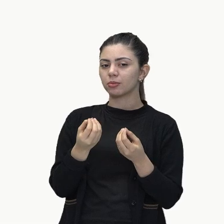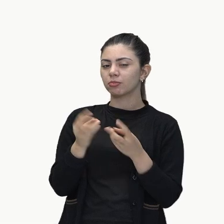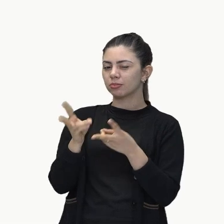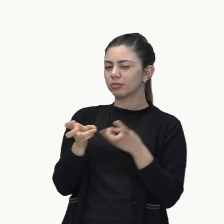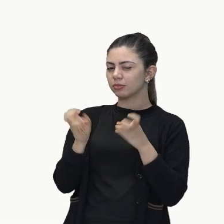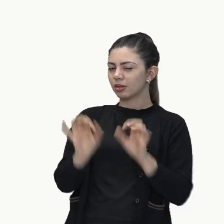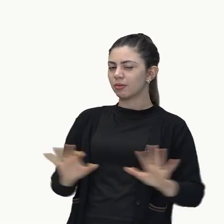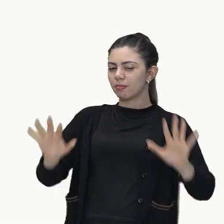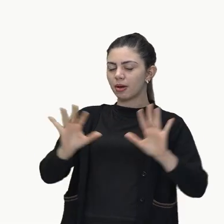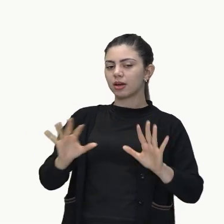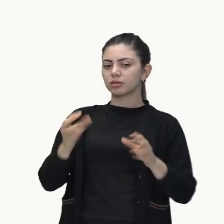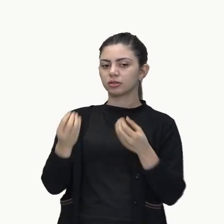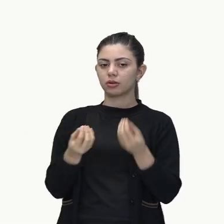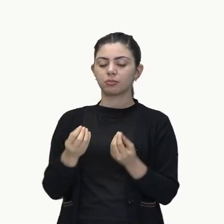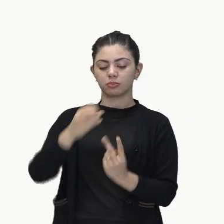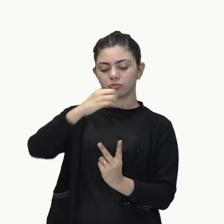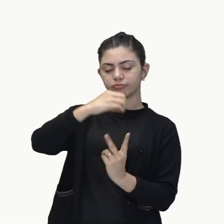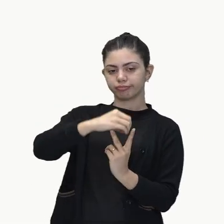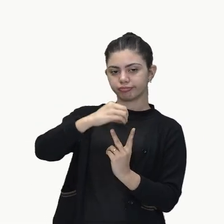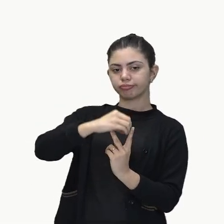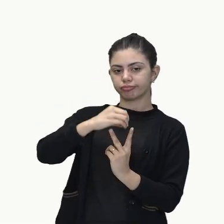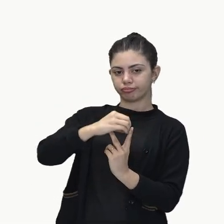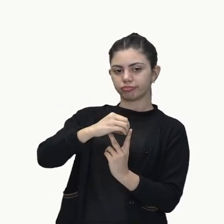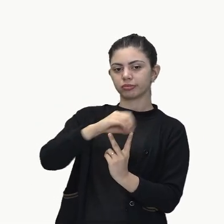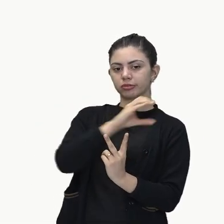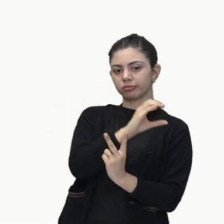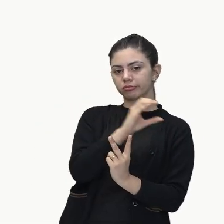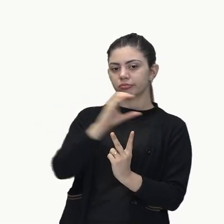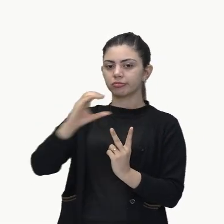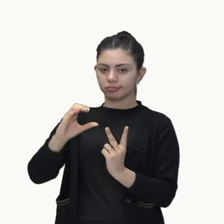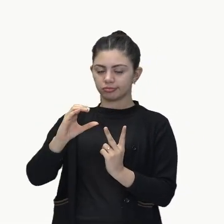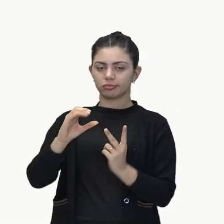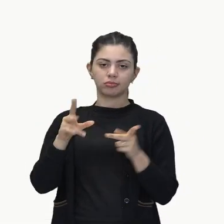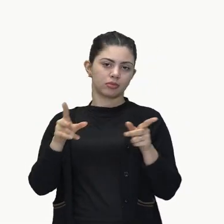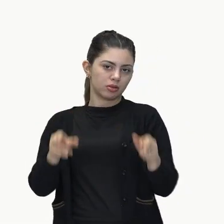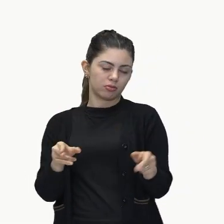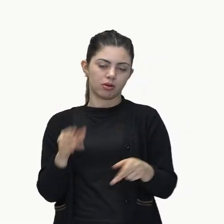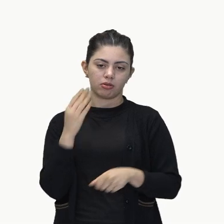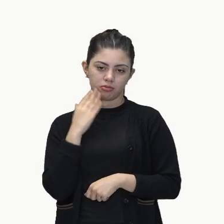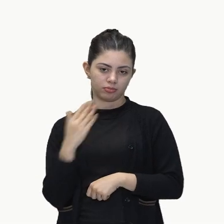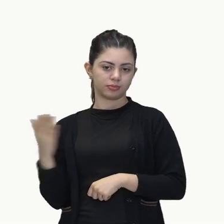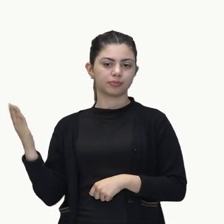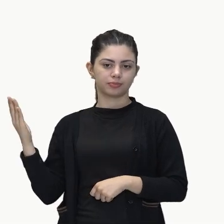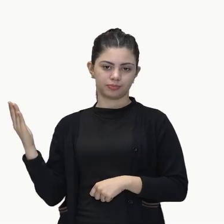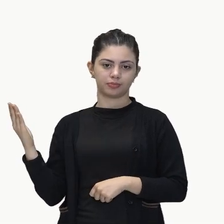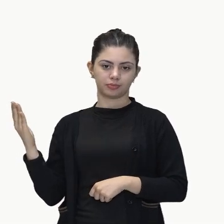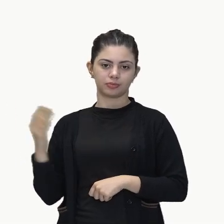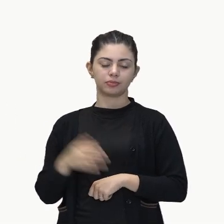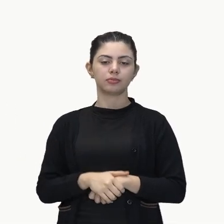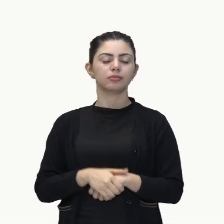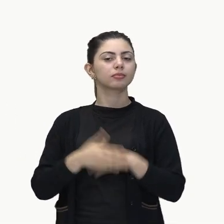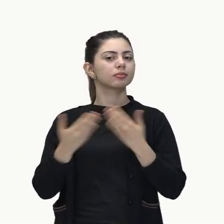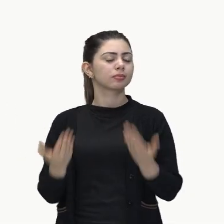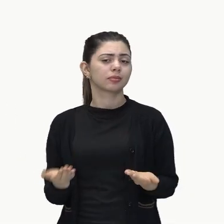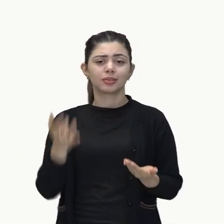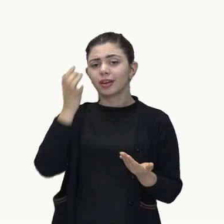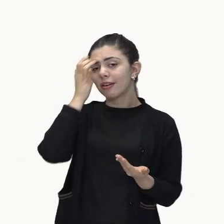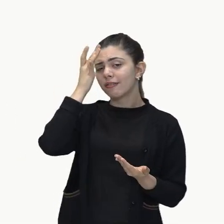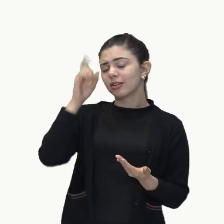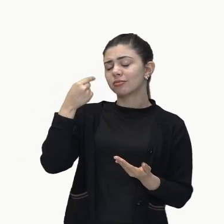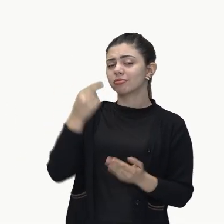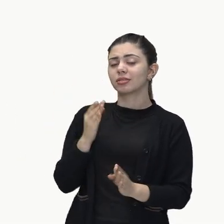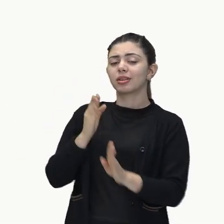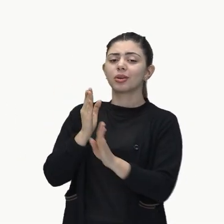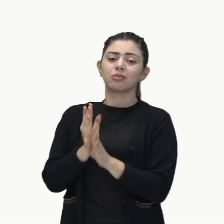Nesse caso aqui são dois radicais alquilas e aqui são dois radicais arilas. Então é muito fácil de identificar.